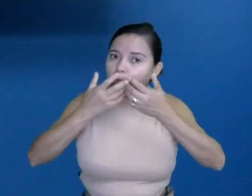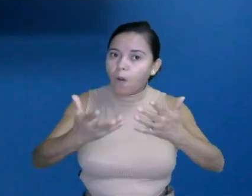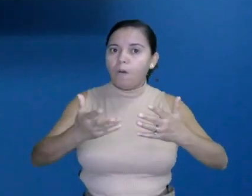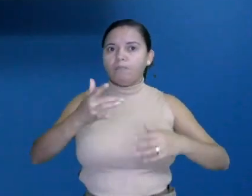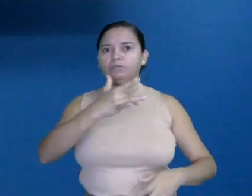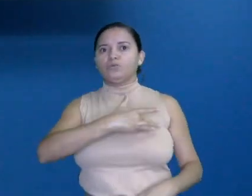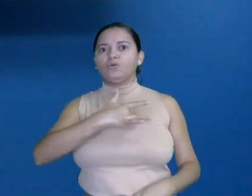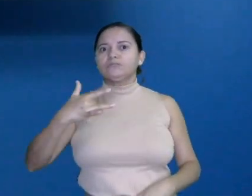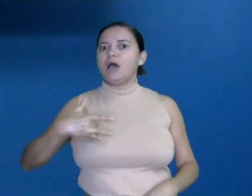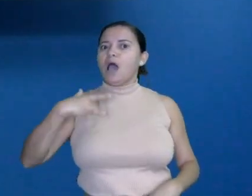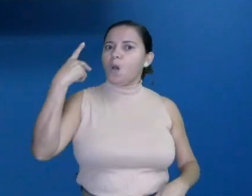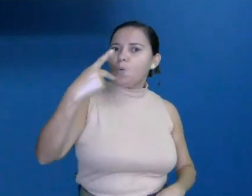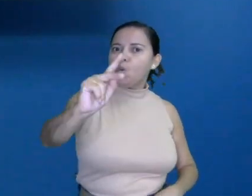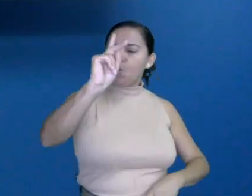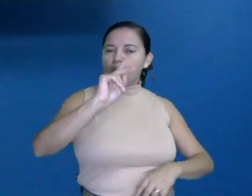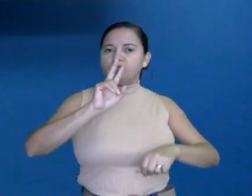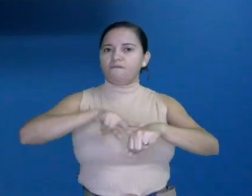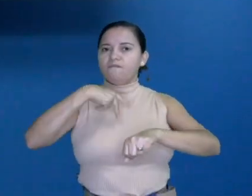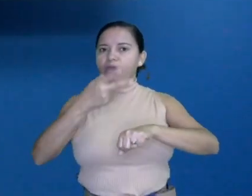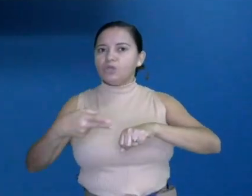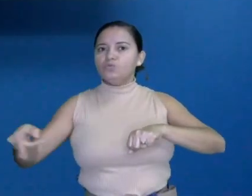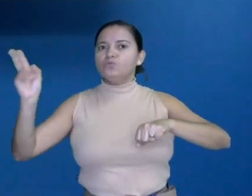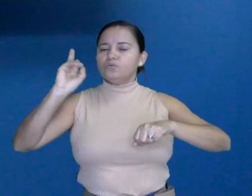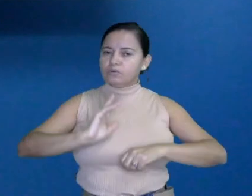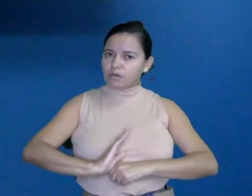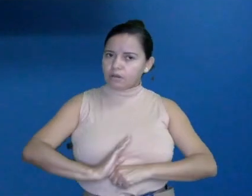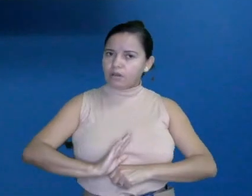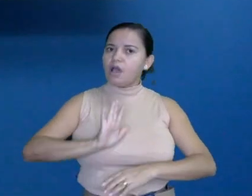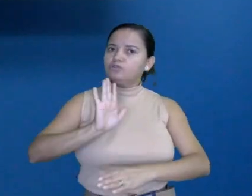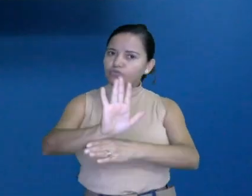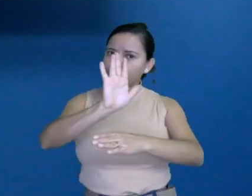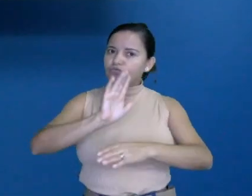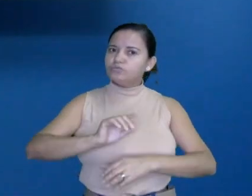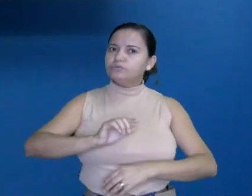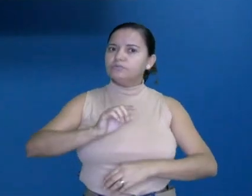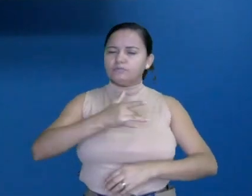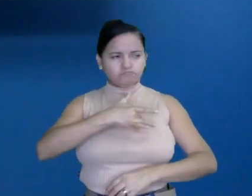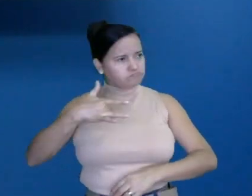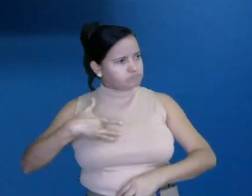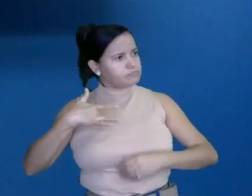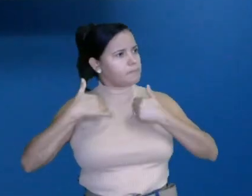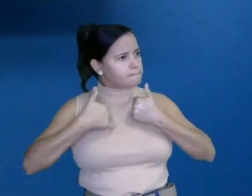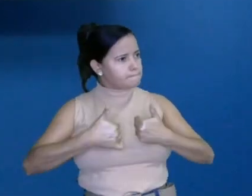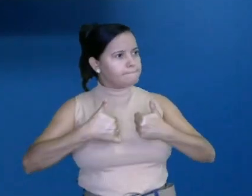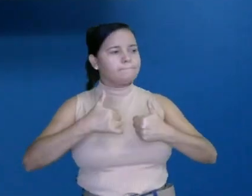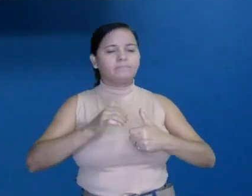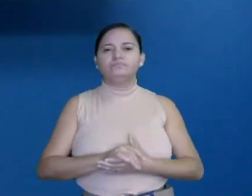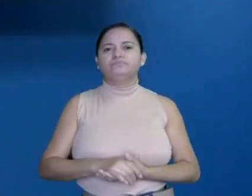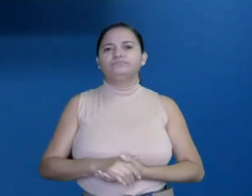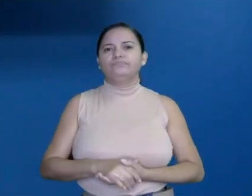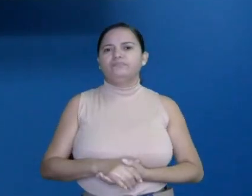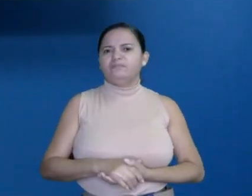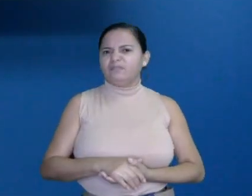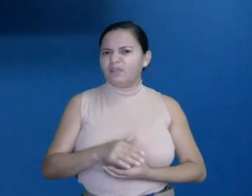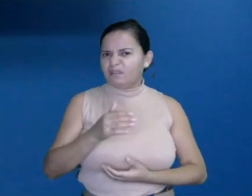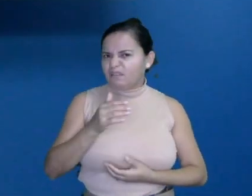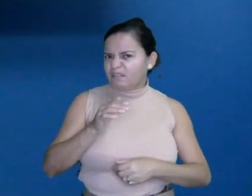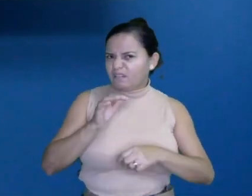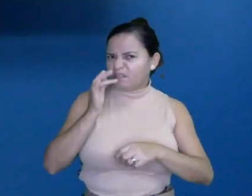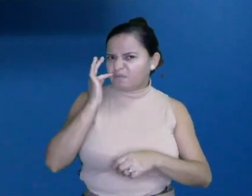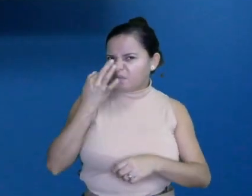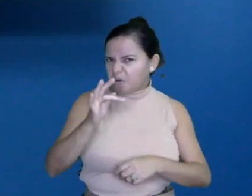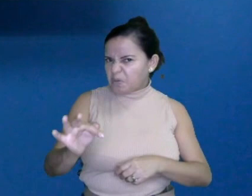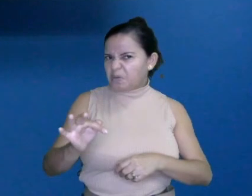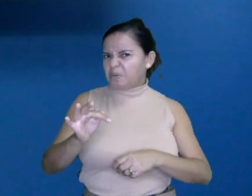tua saúde, você nem imagina. Ela ajuda a manter o seu corpo bem e saudável. Se você não come fruta e verdura, deve ser por isso que